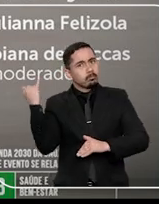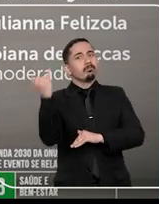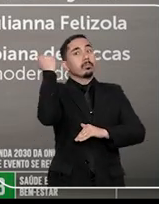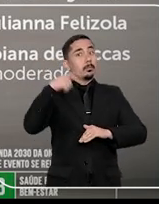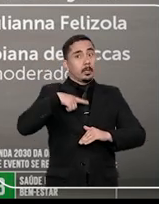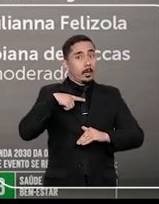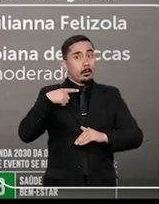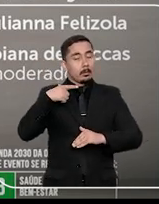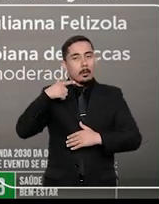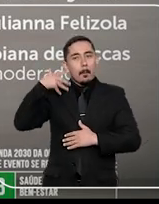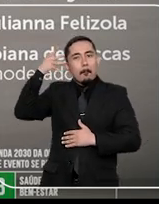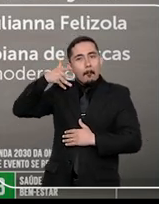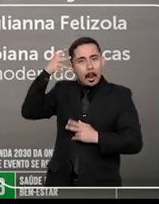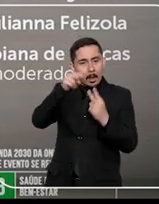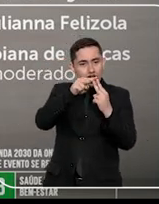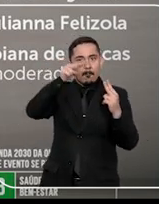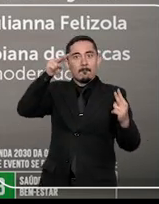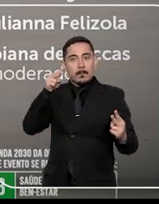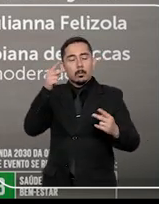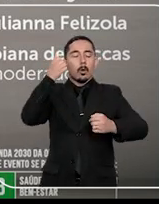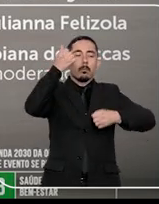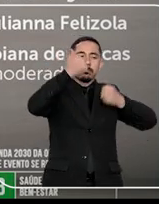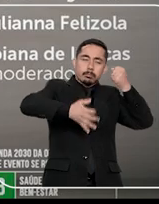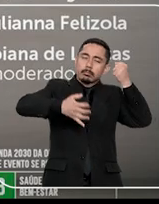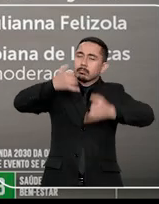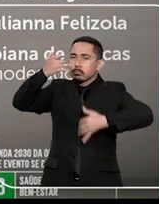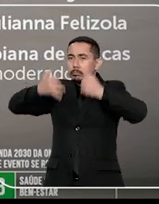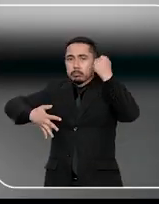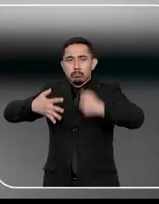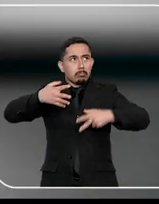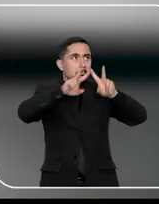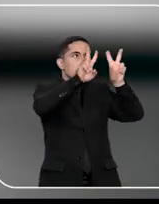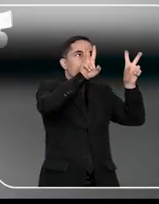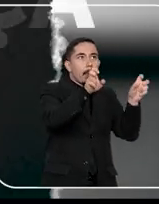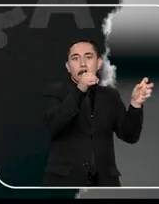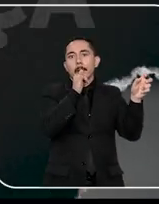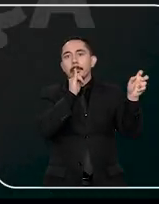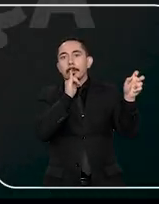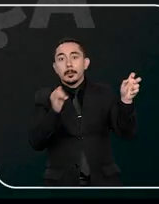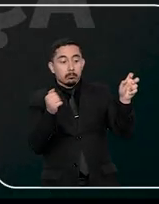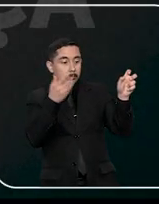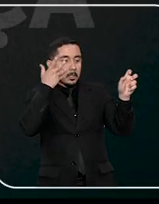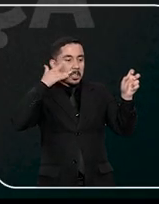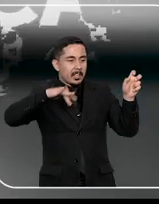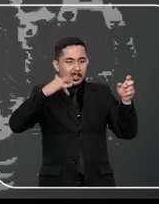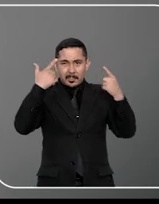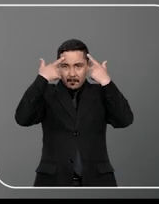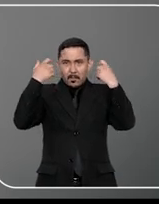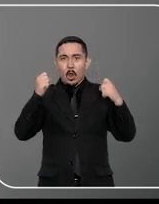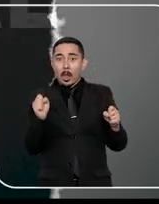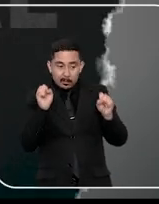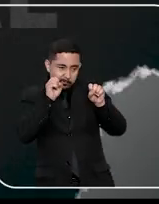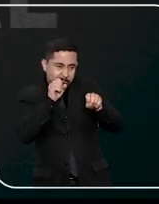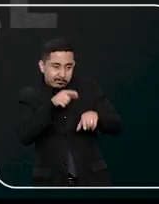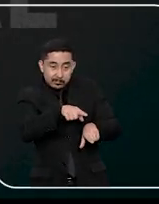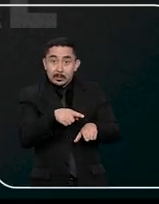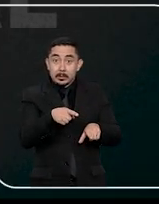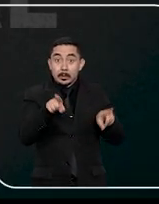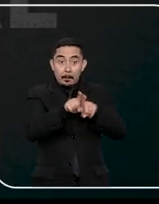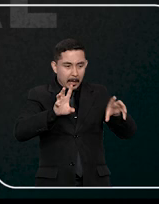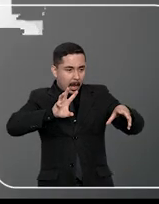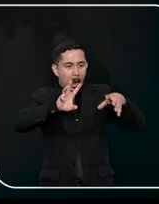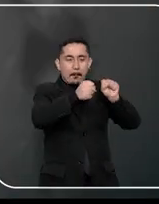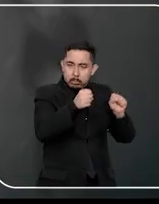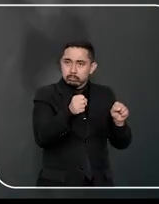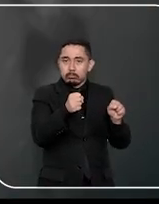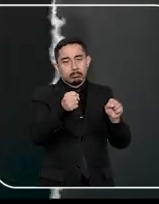palestras realizadas de forma virtual abordaram temas como violência contra a criança, prevenção ao abuso